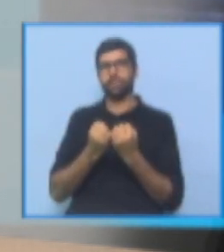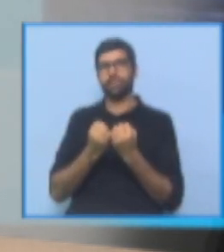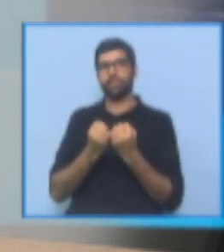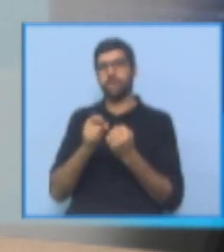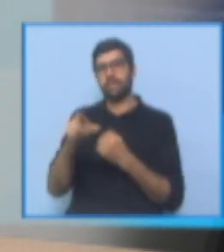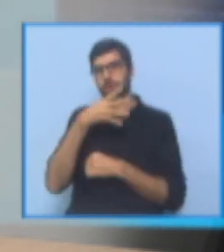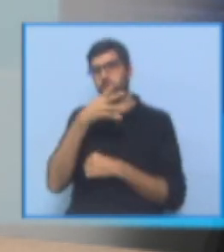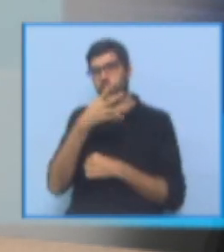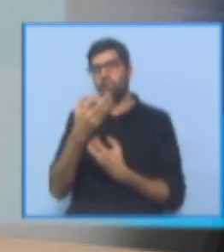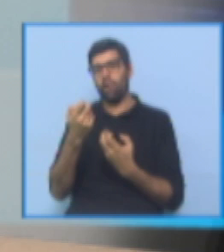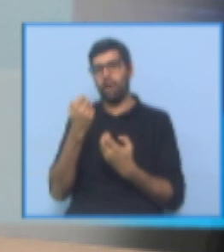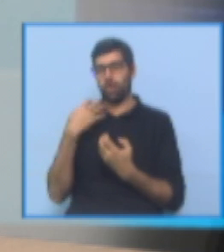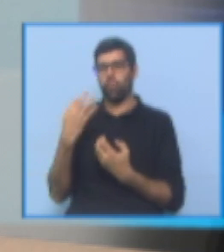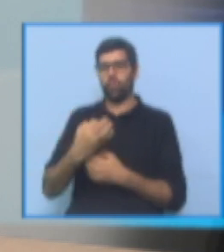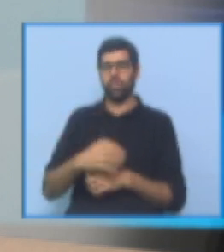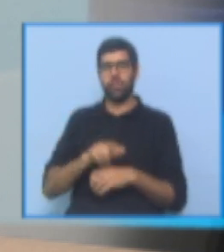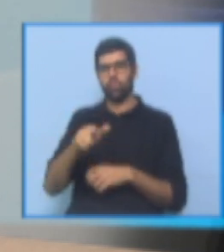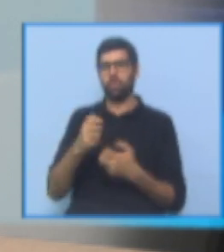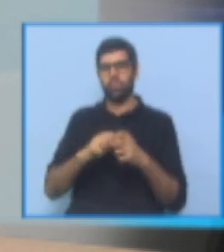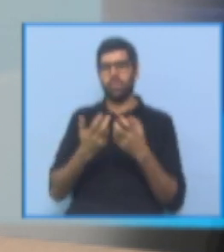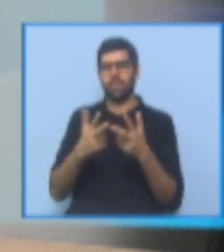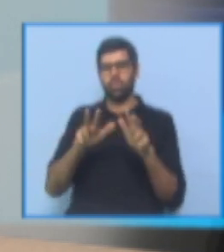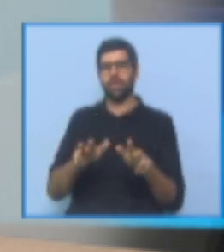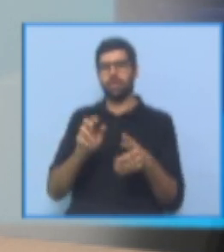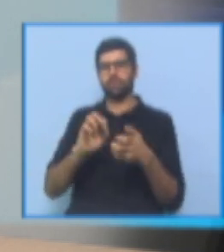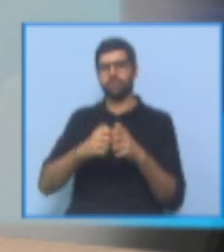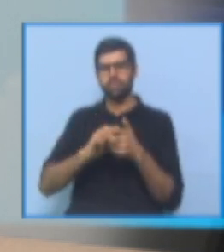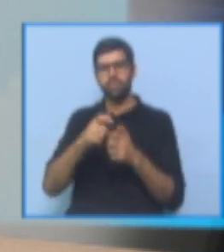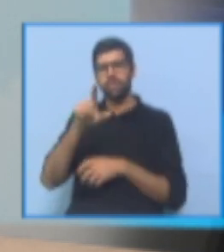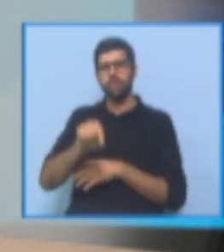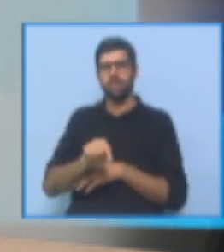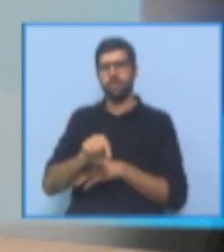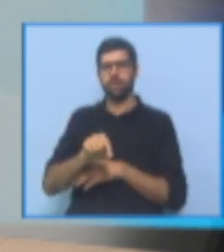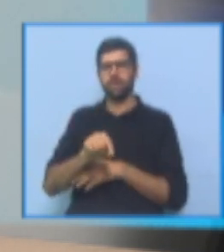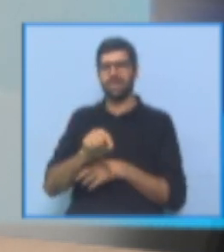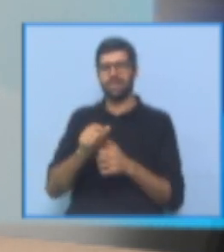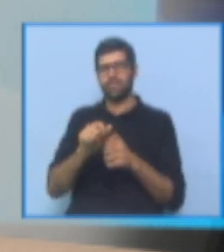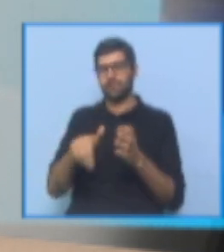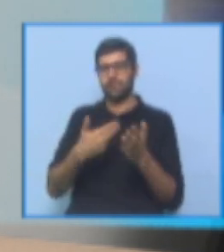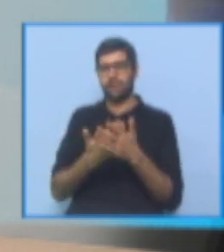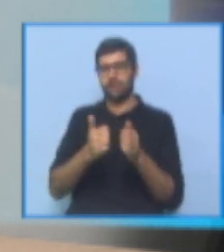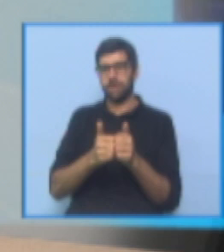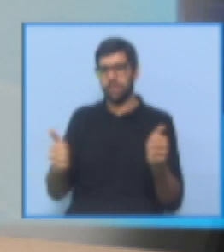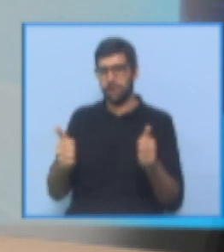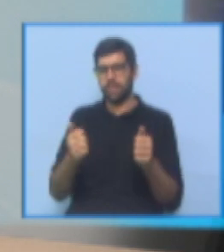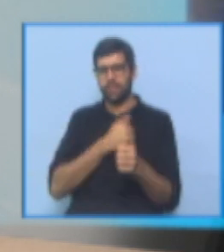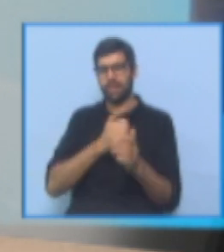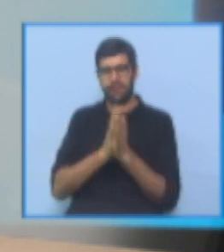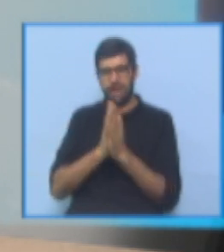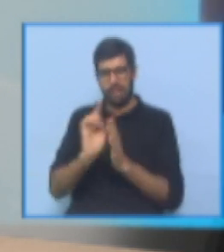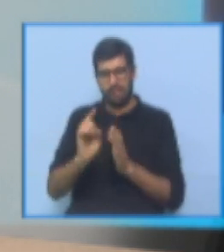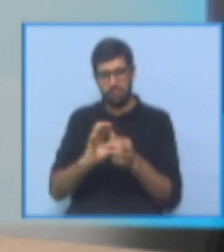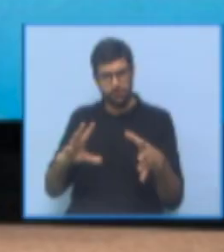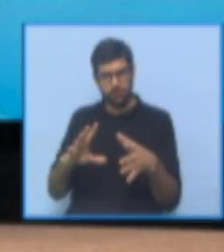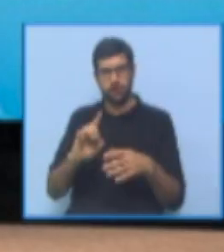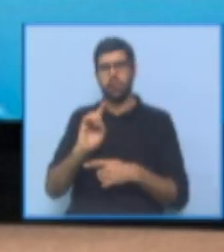que acabou de relatar. Este problema da linguagem está na origem também de distâncias em relação à Igreja? Eu